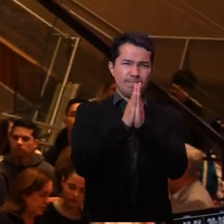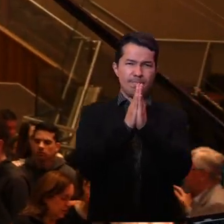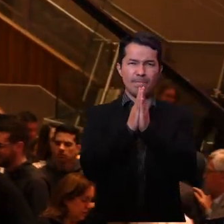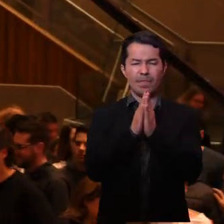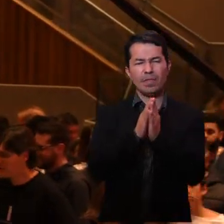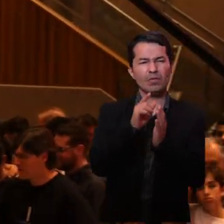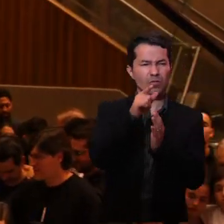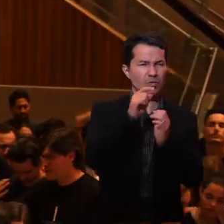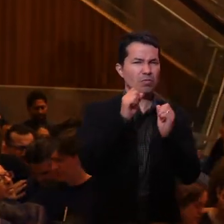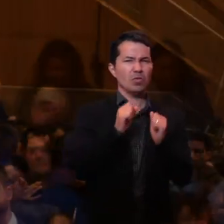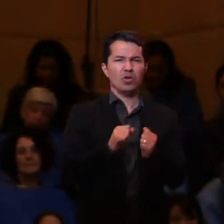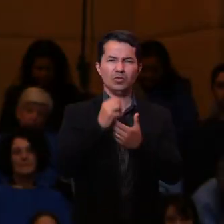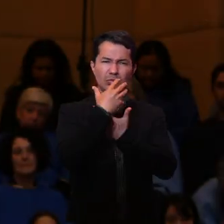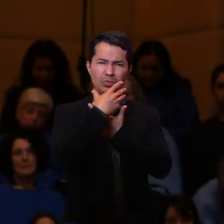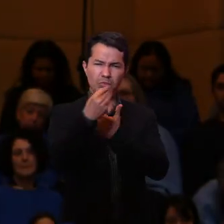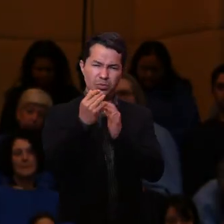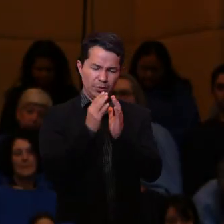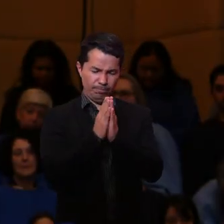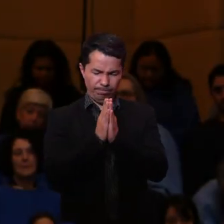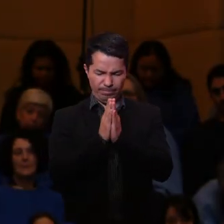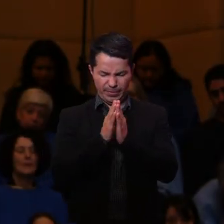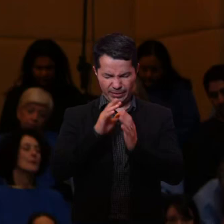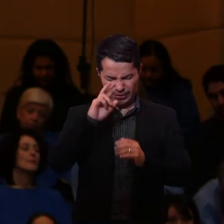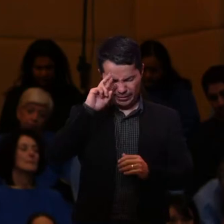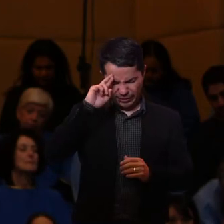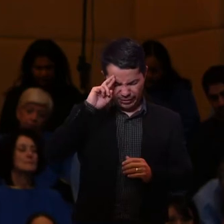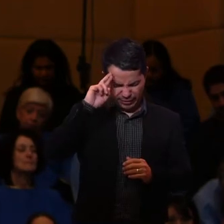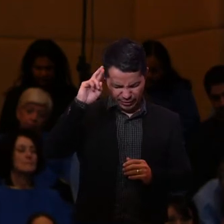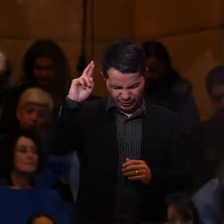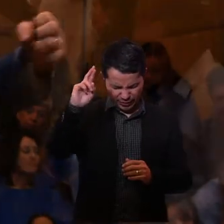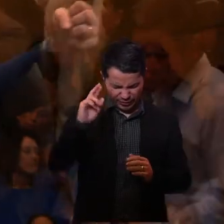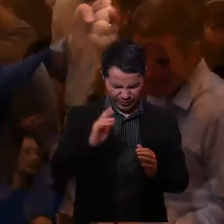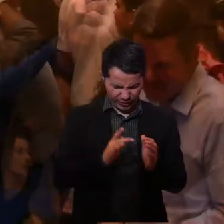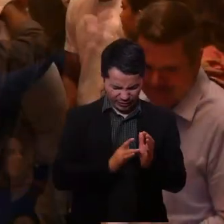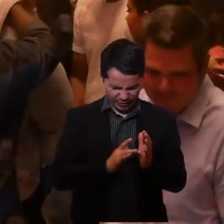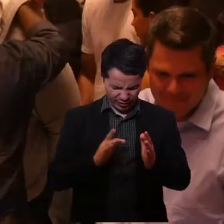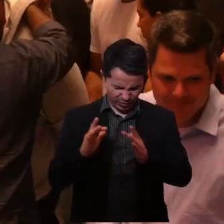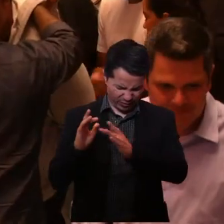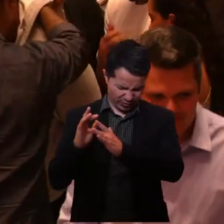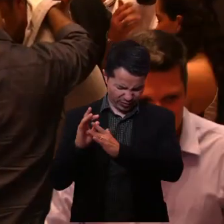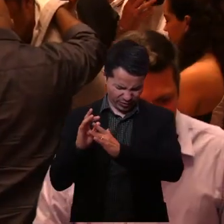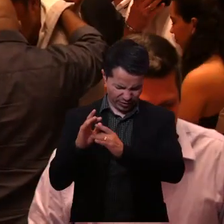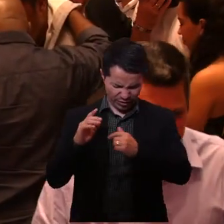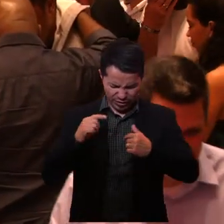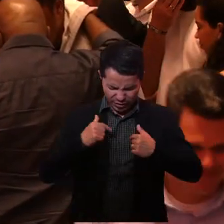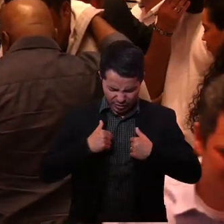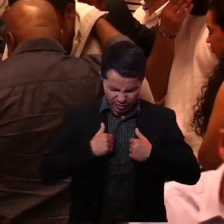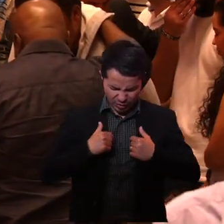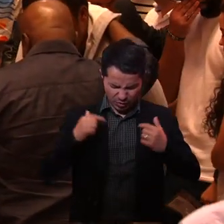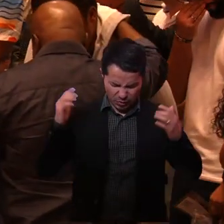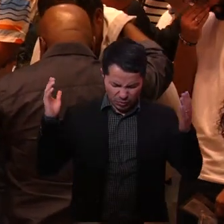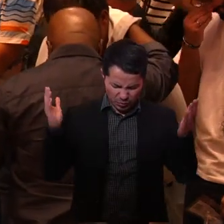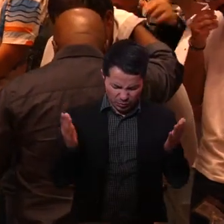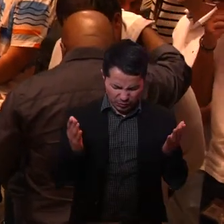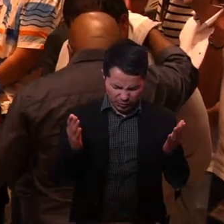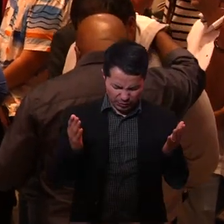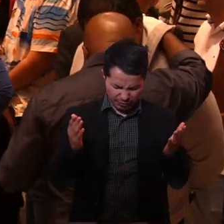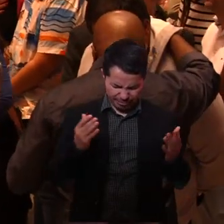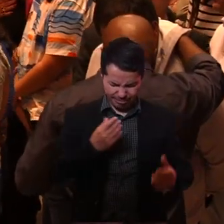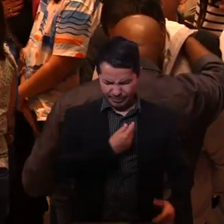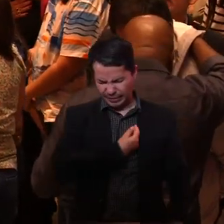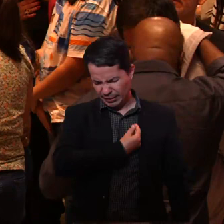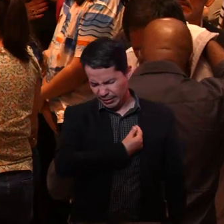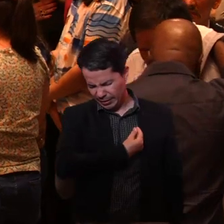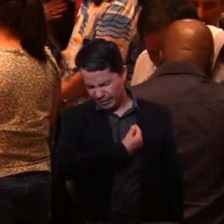assim comigo: Senhor Jesus, eu hoje entrego